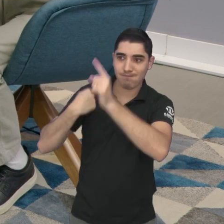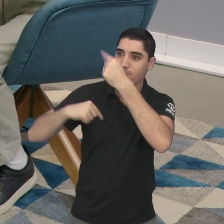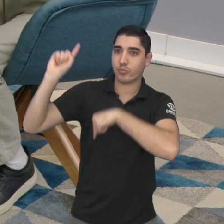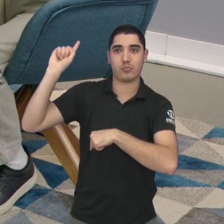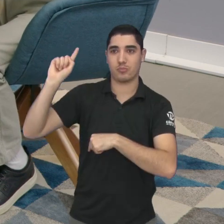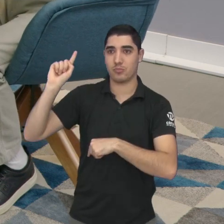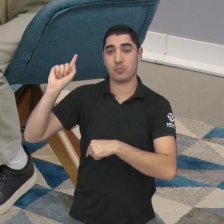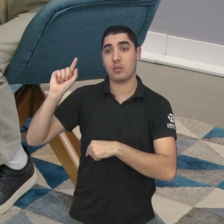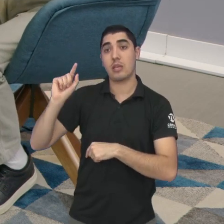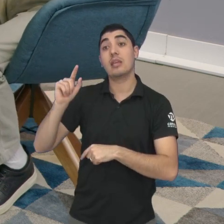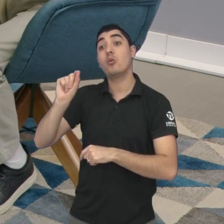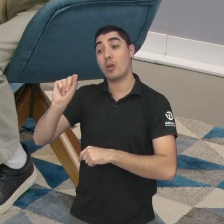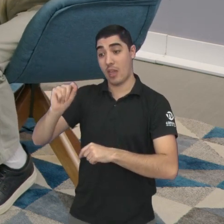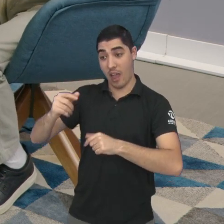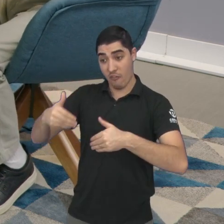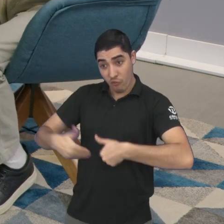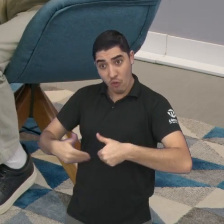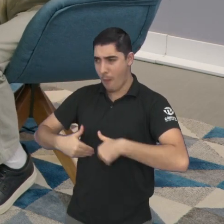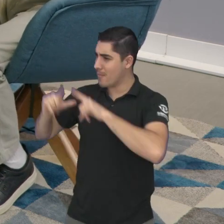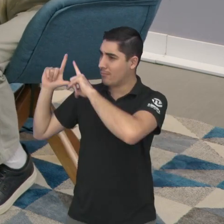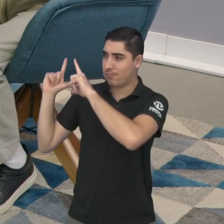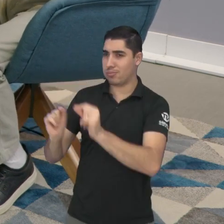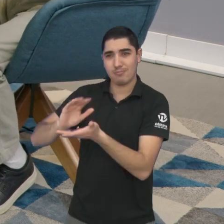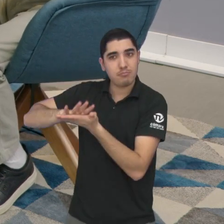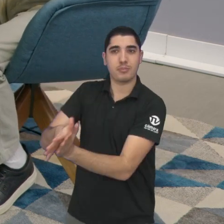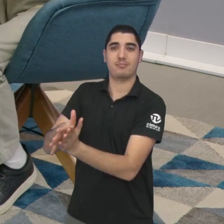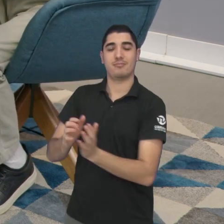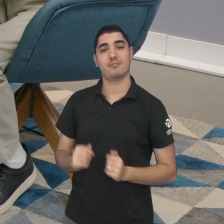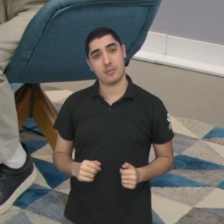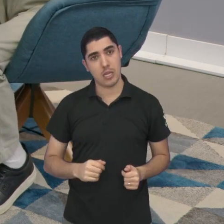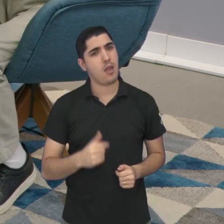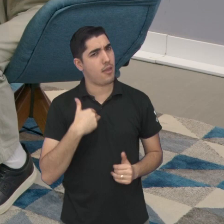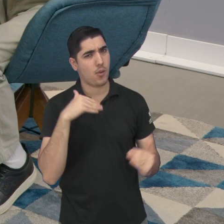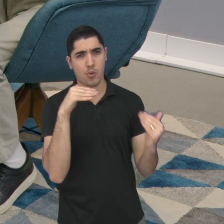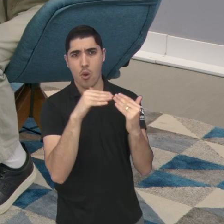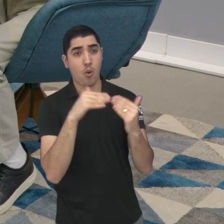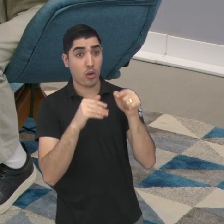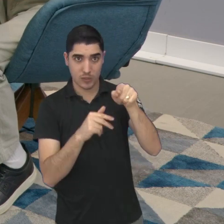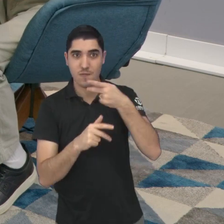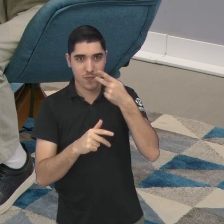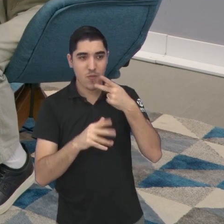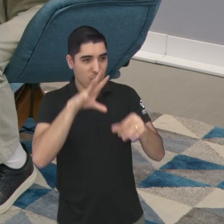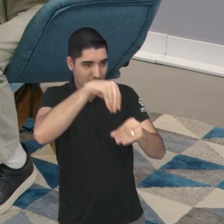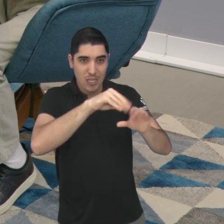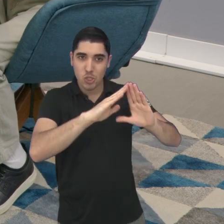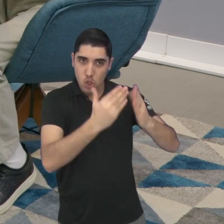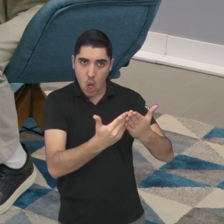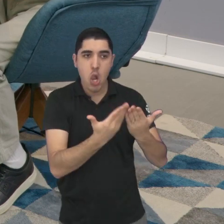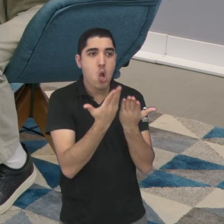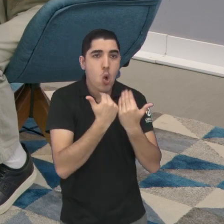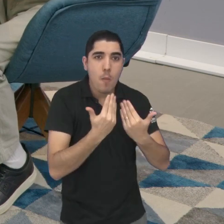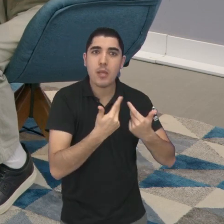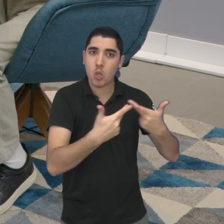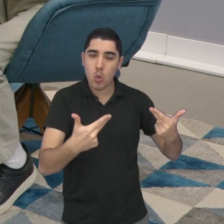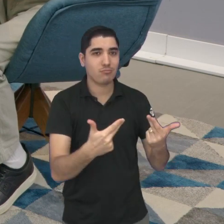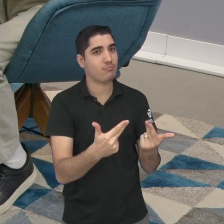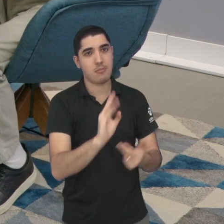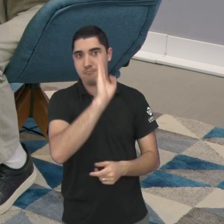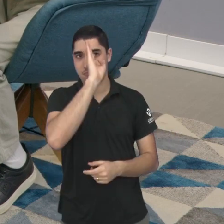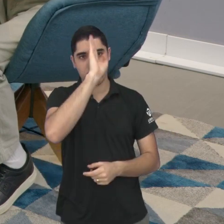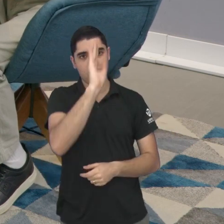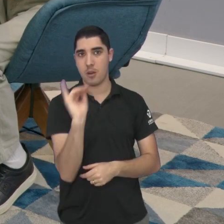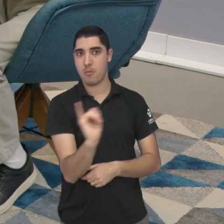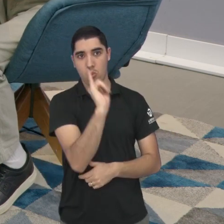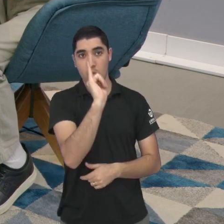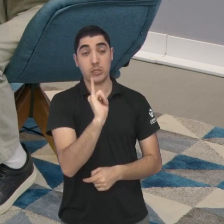quer, a fome, né? Eu concordo totalmente, eu acho que a questão da merenda ela é fundamental, né? Eu acho que a